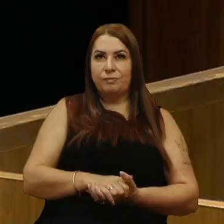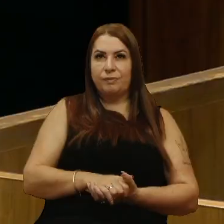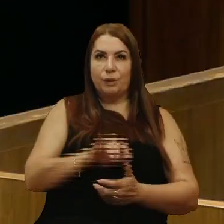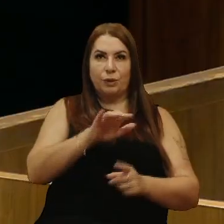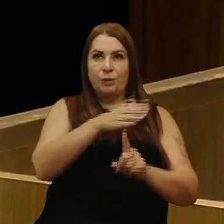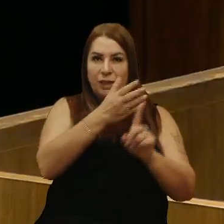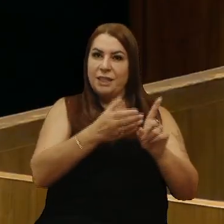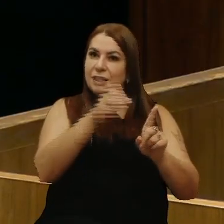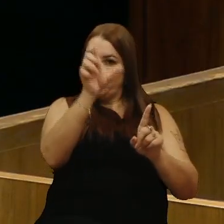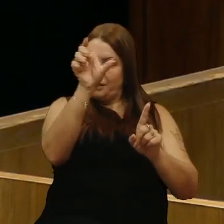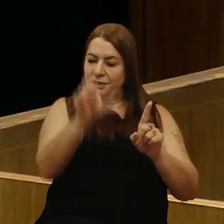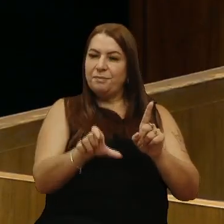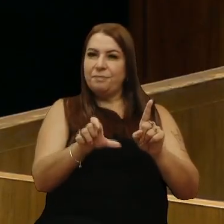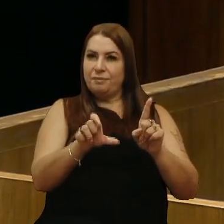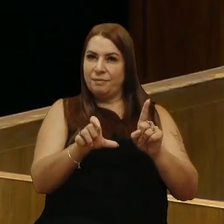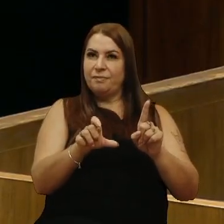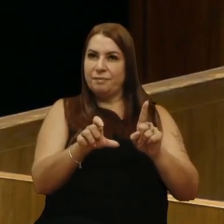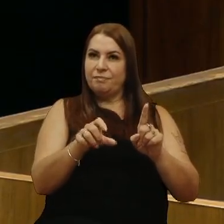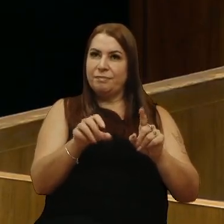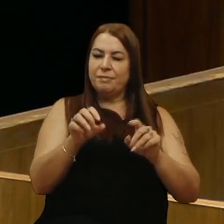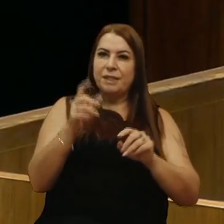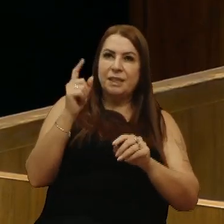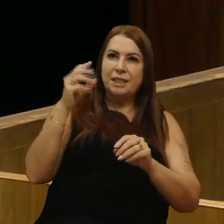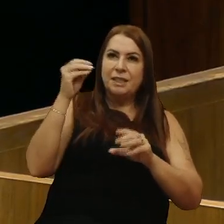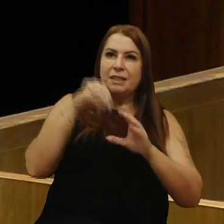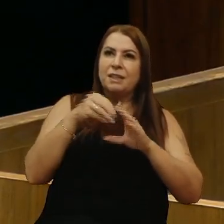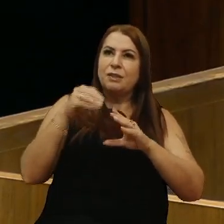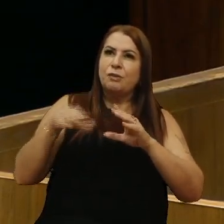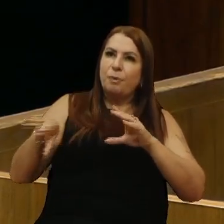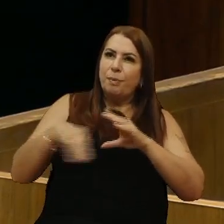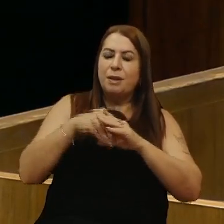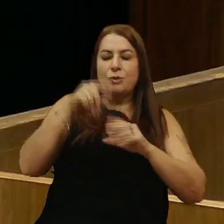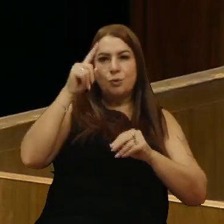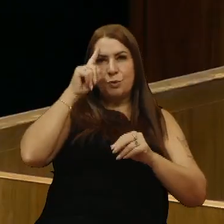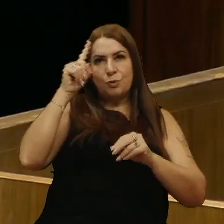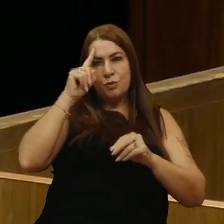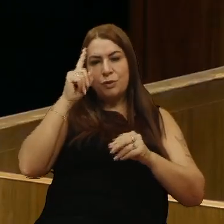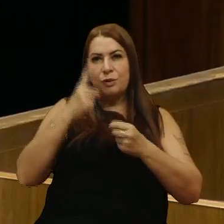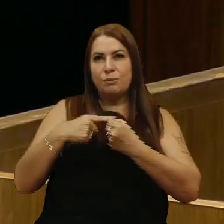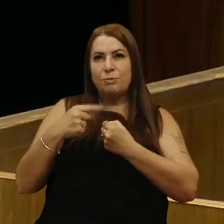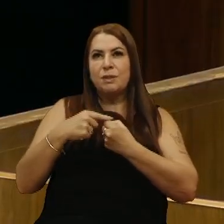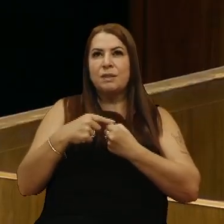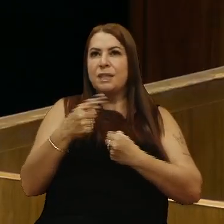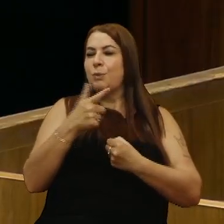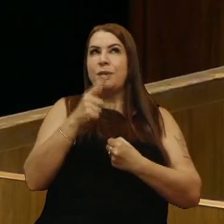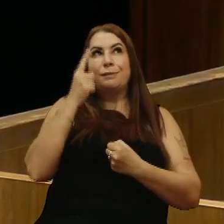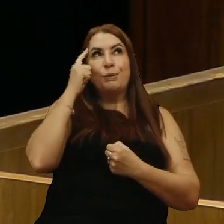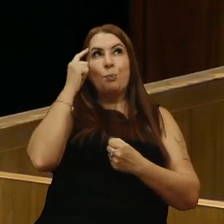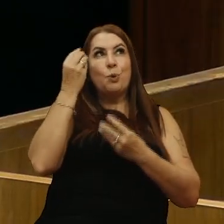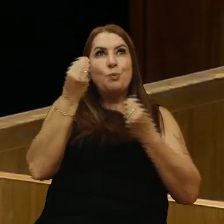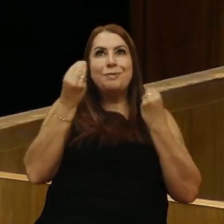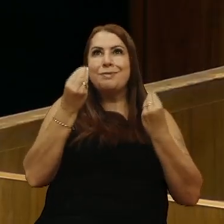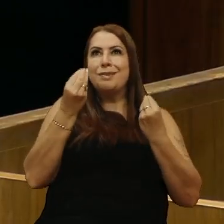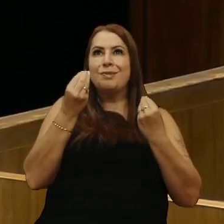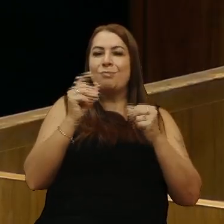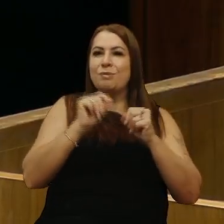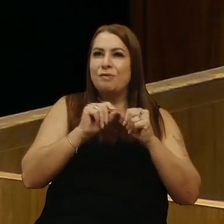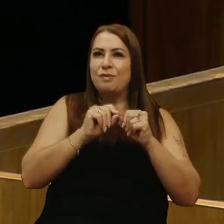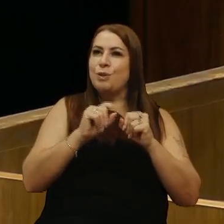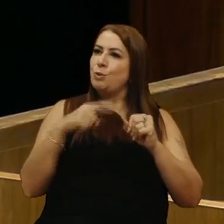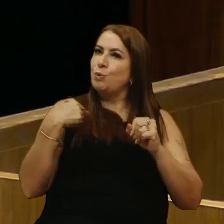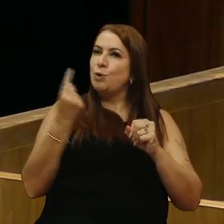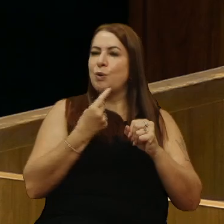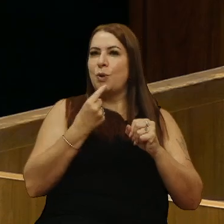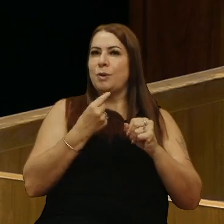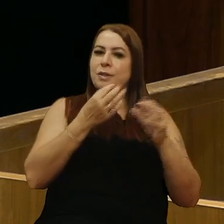gente concede às pessoas que organicamente fazem parte do dia a dia do nosso município, a gente não tem noção do que elas realizam, assim como nós,